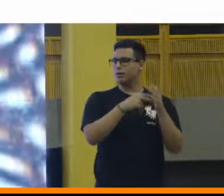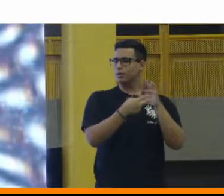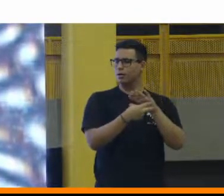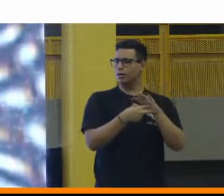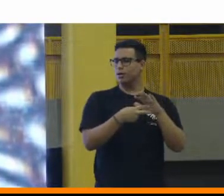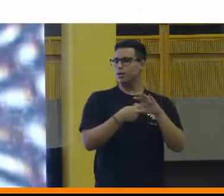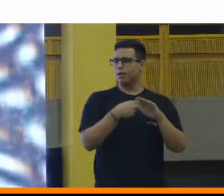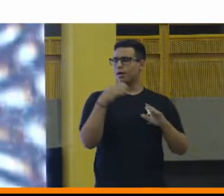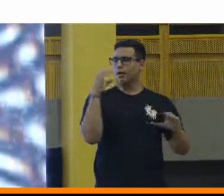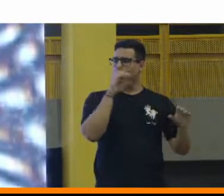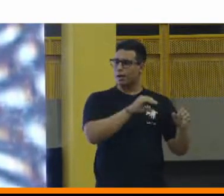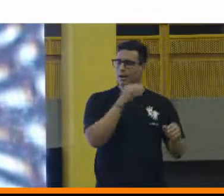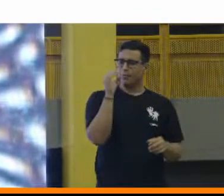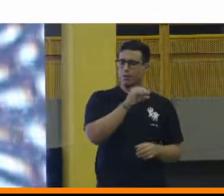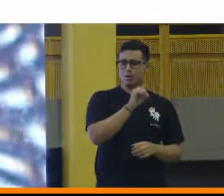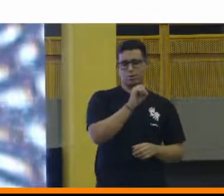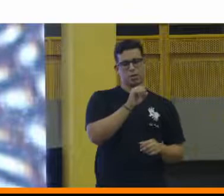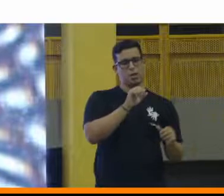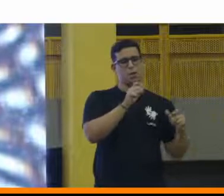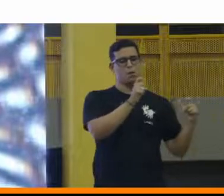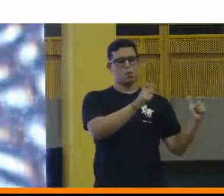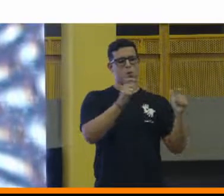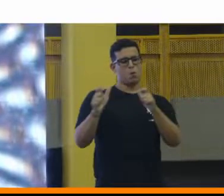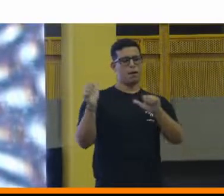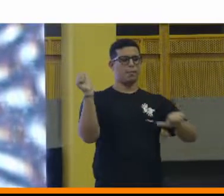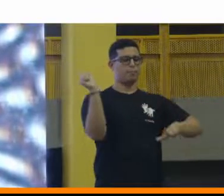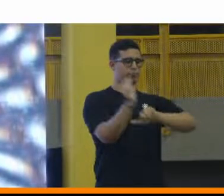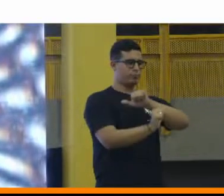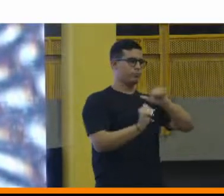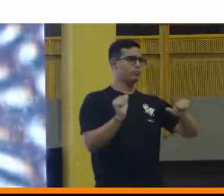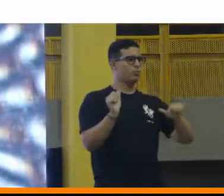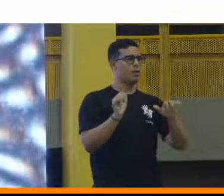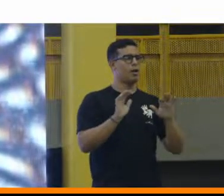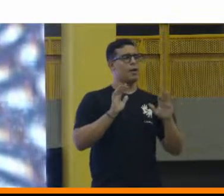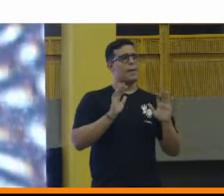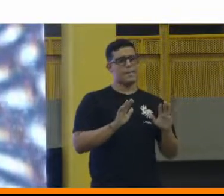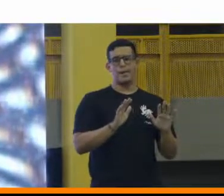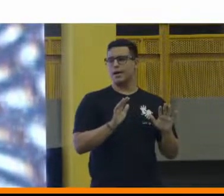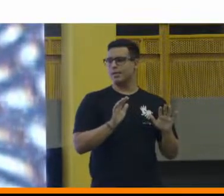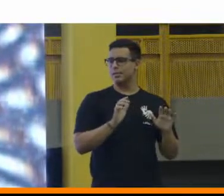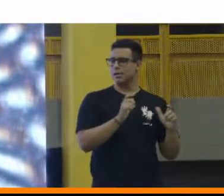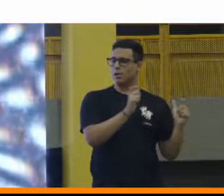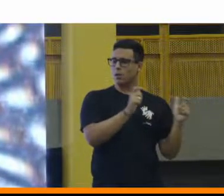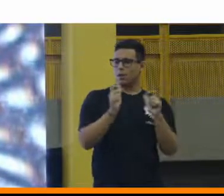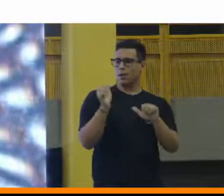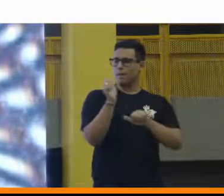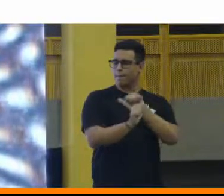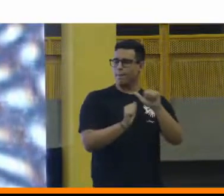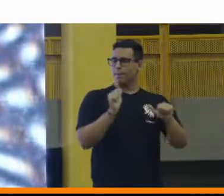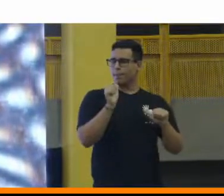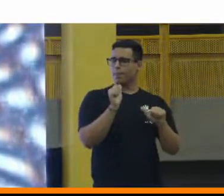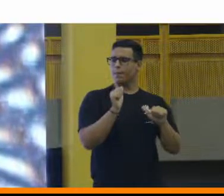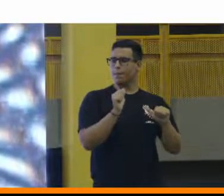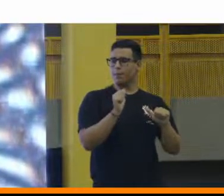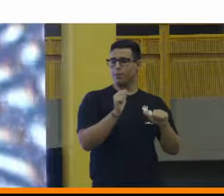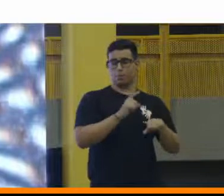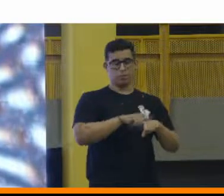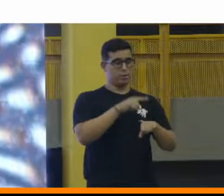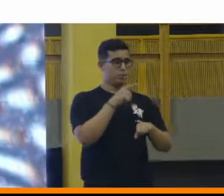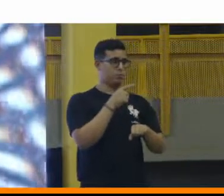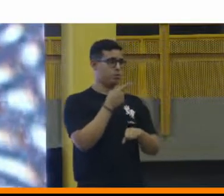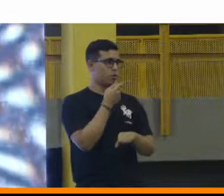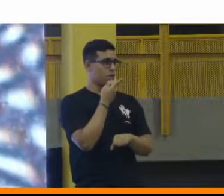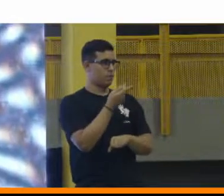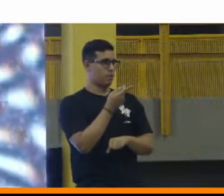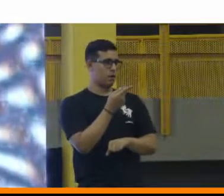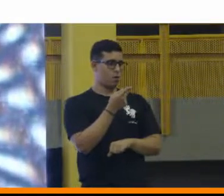muda de posição. Mas mudar de posição é deslocamento. Então quando eu falo velocidade, eu estou dizendo a